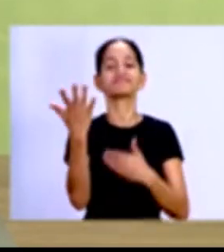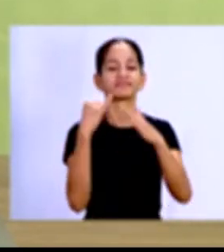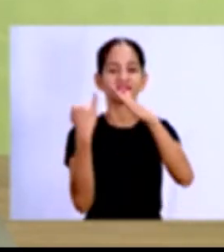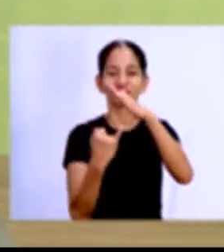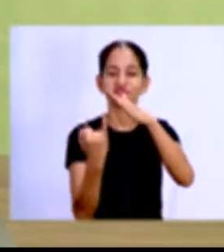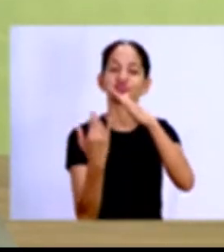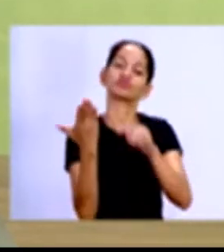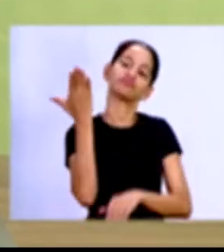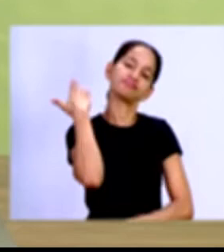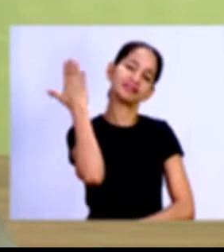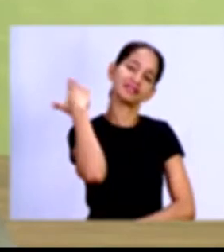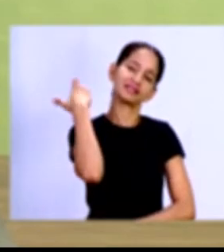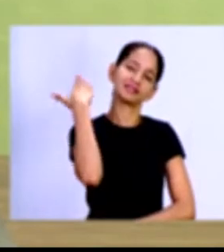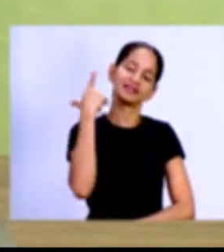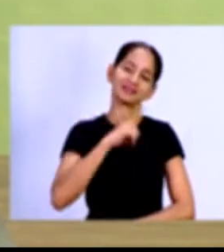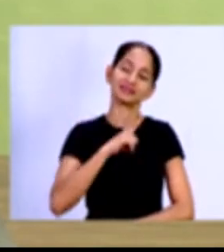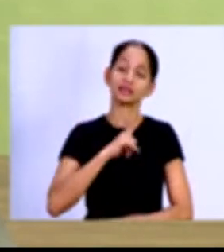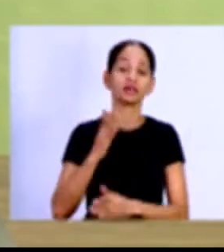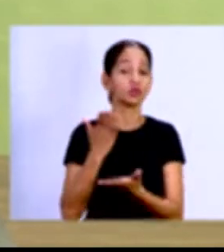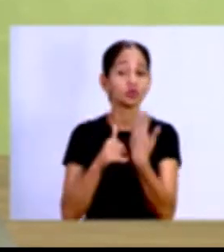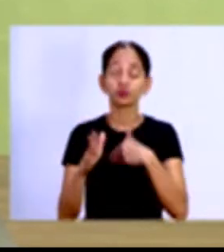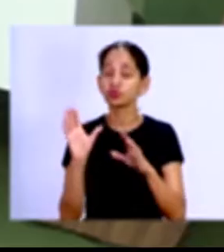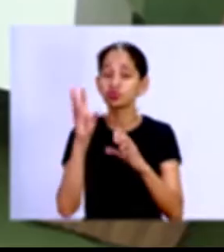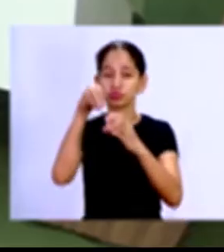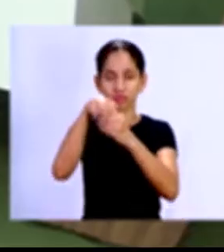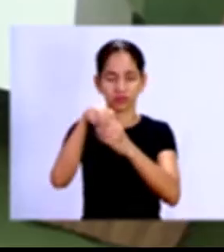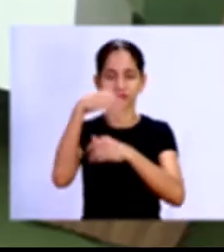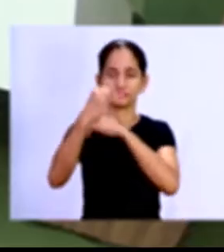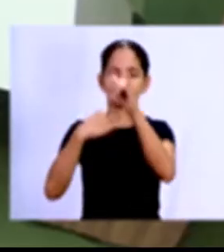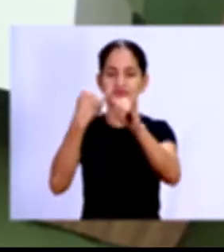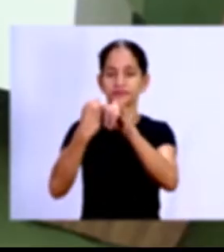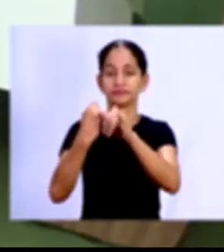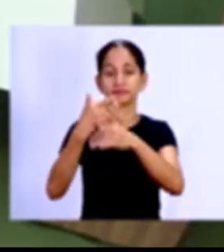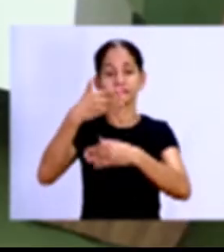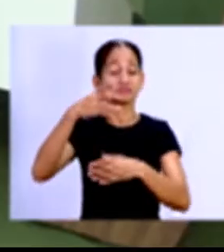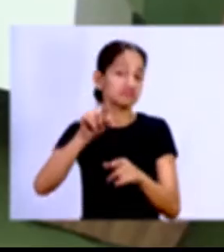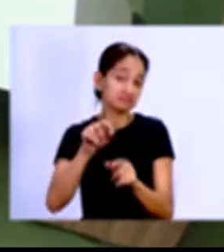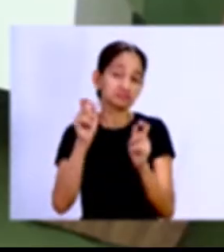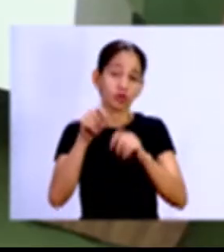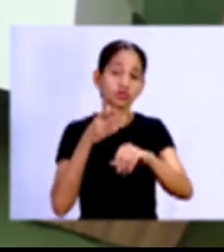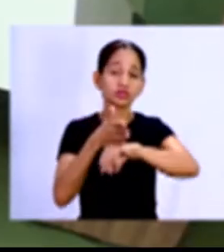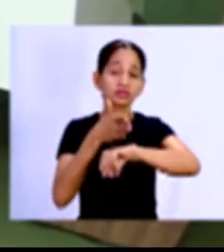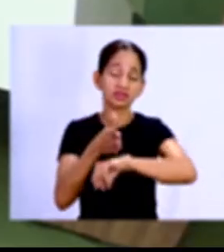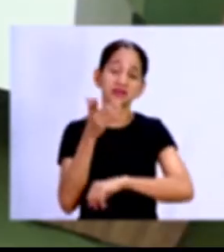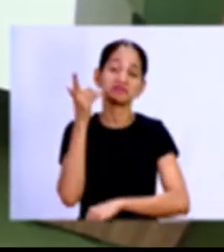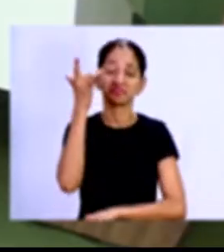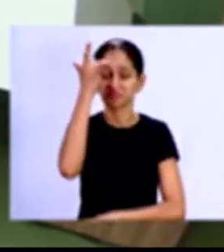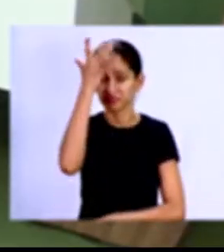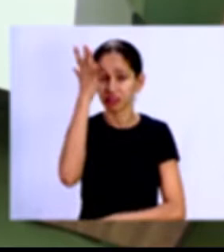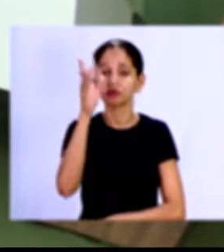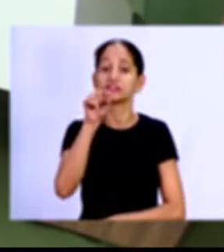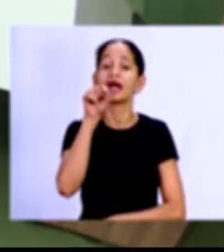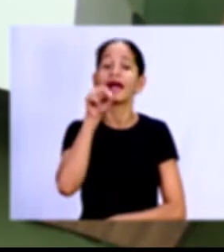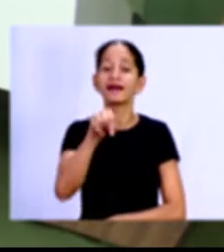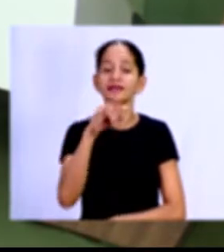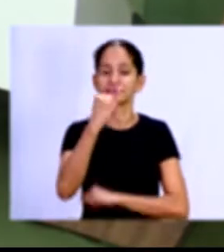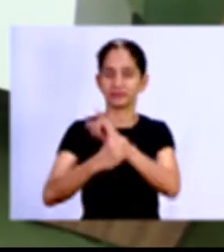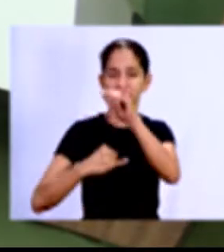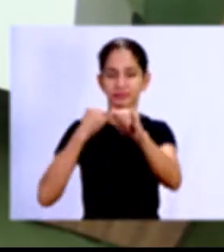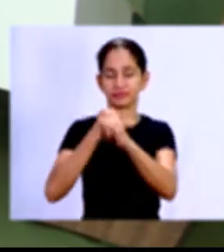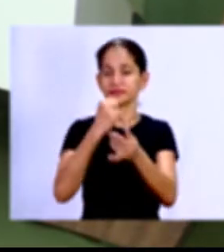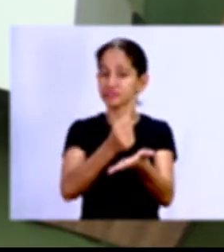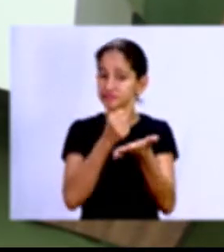condensa ele todo em uma única plataforma. É muito importante, então, esse suporte, né,